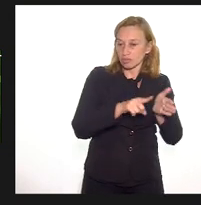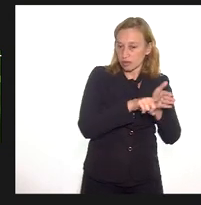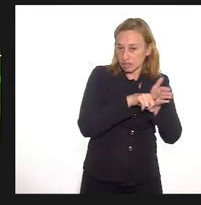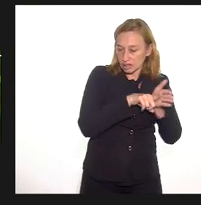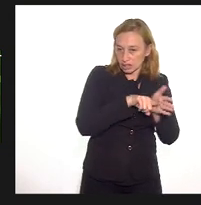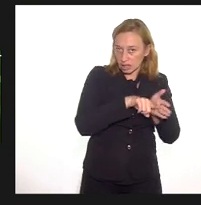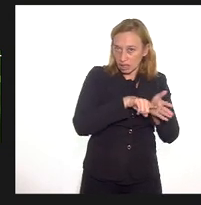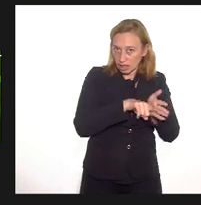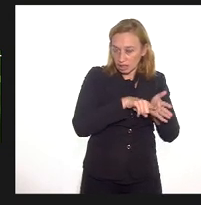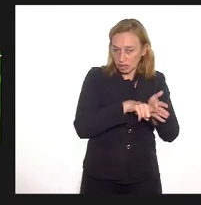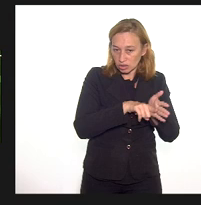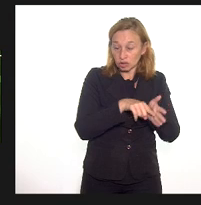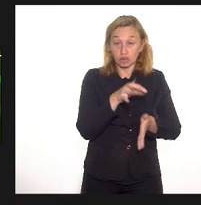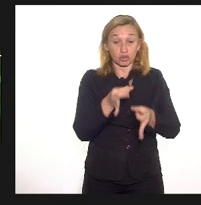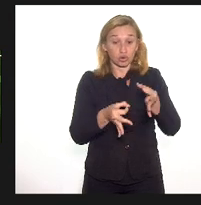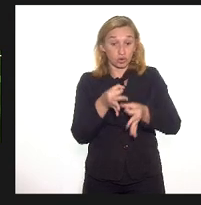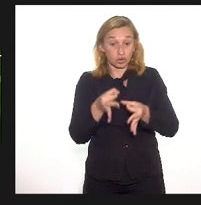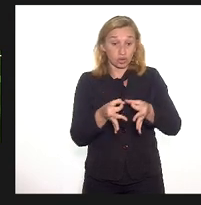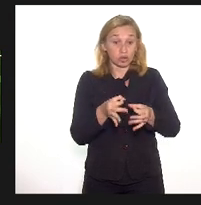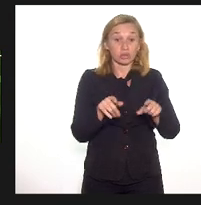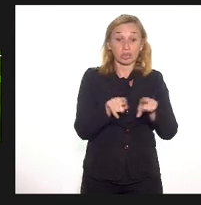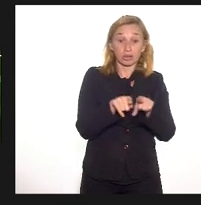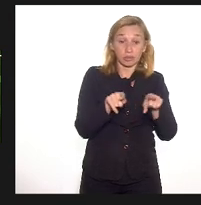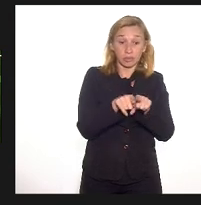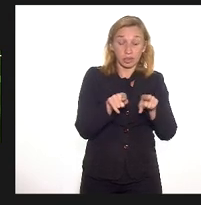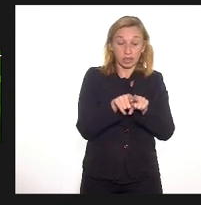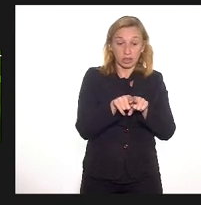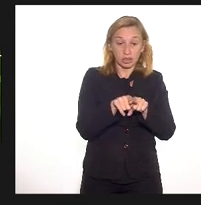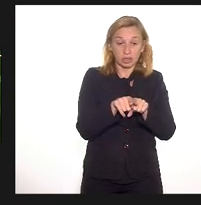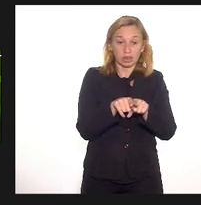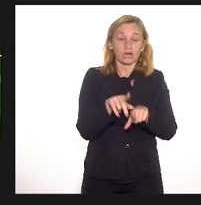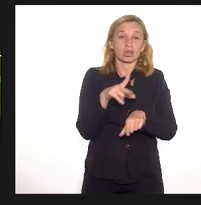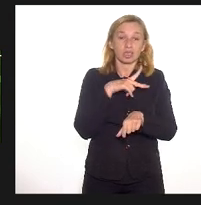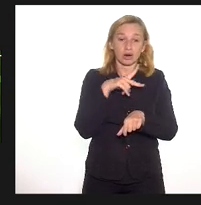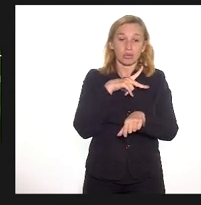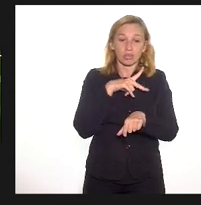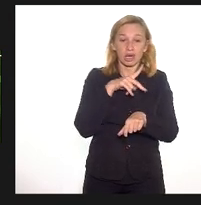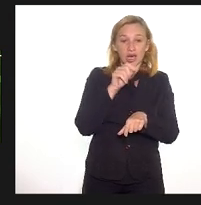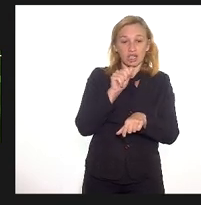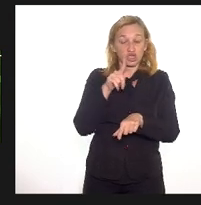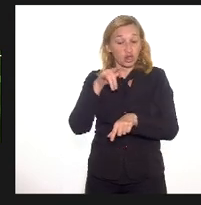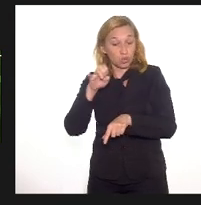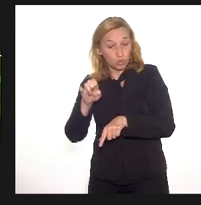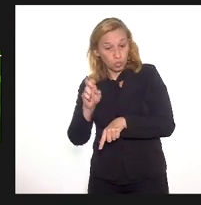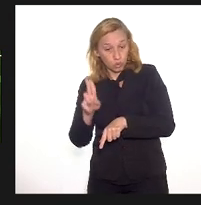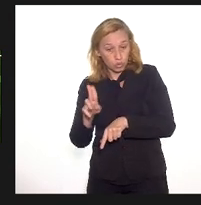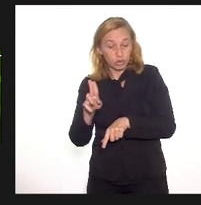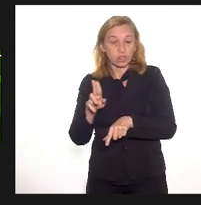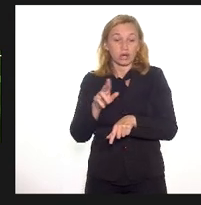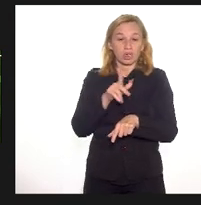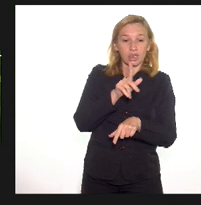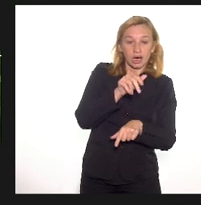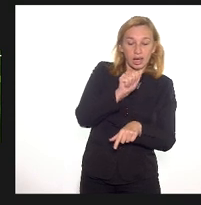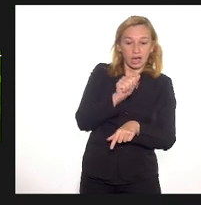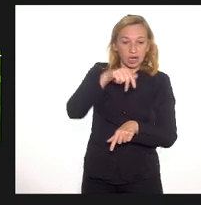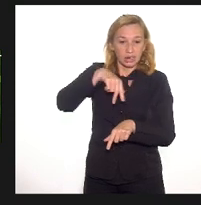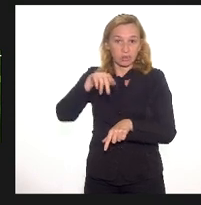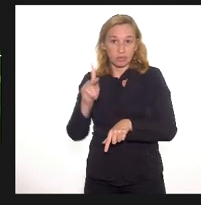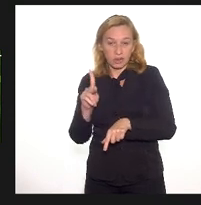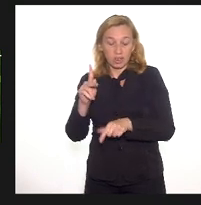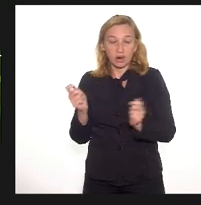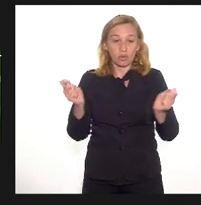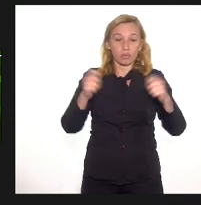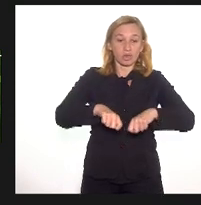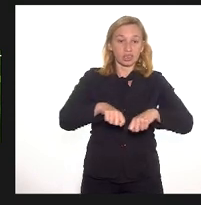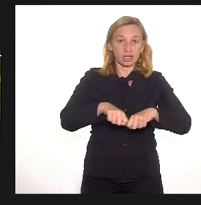e pareceres jurídicos, inclusive da própria AGU e ANP, no sentido de que a